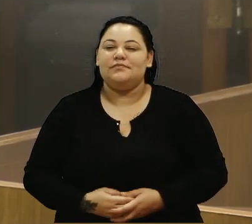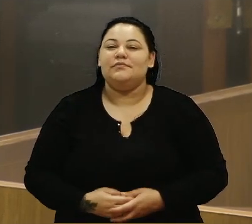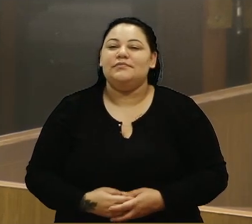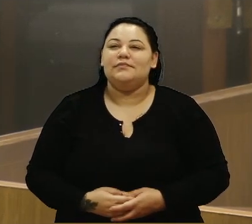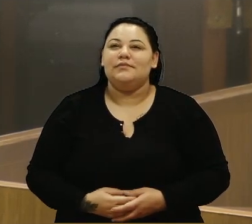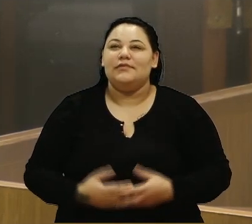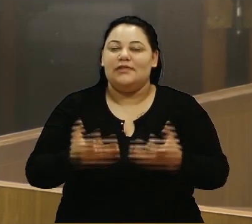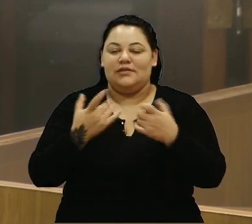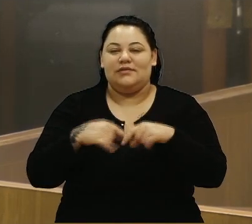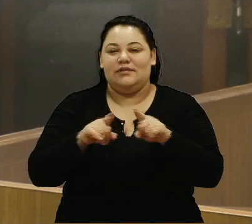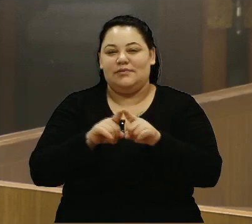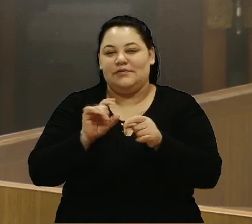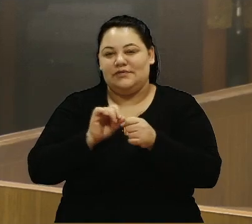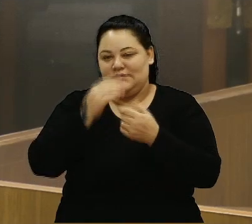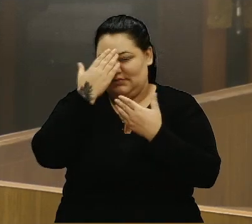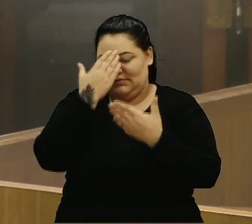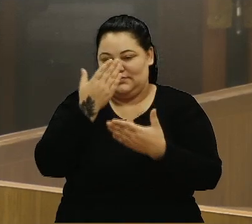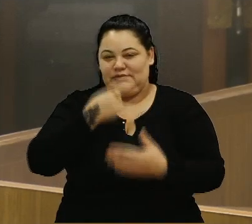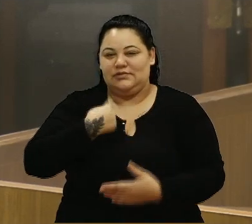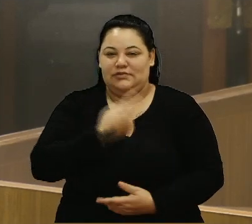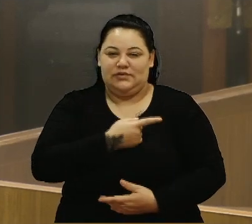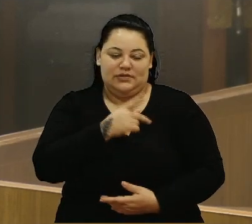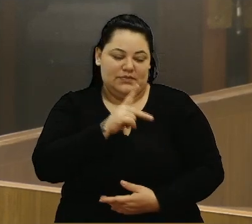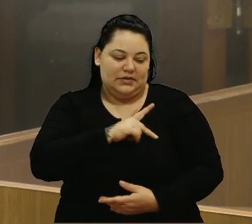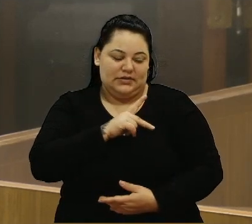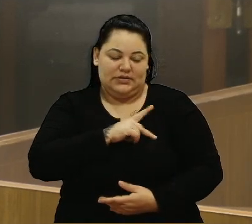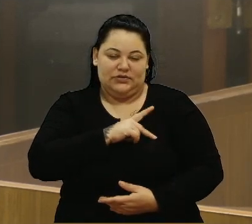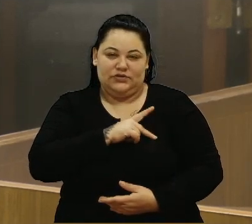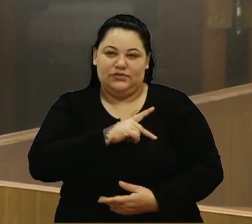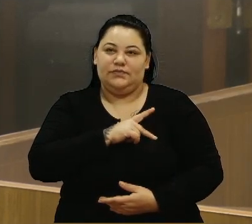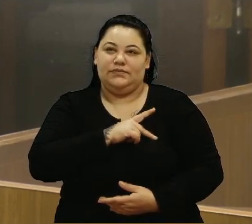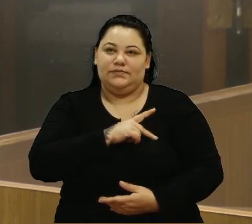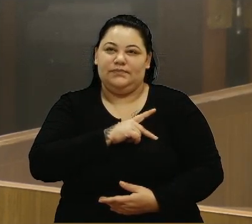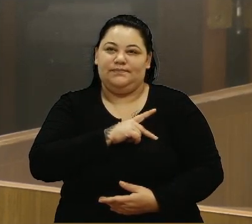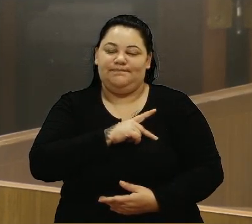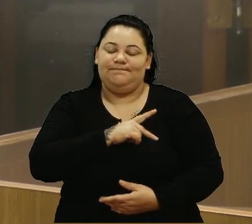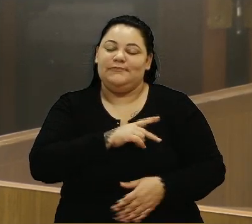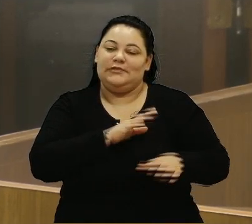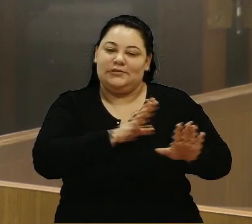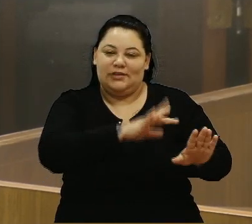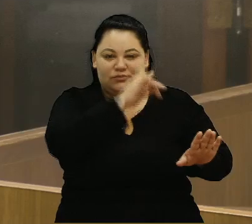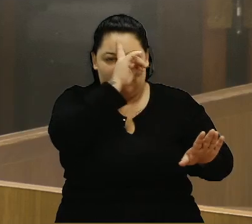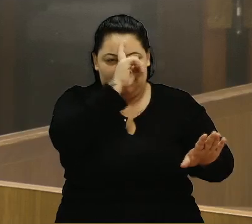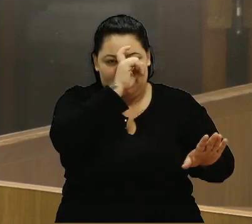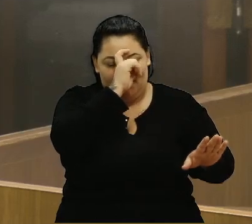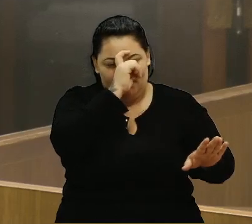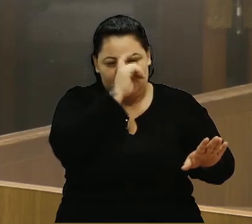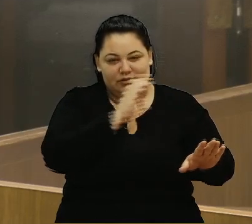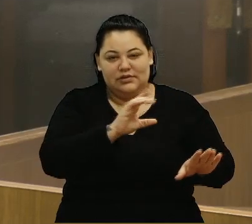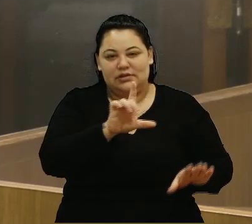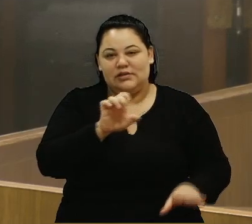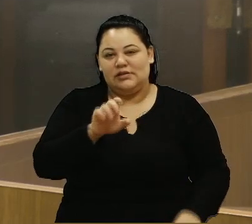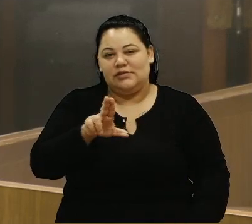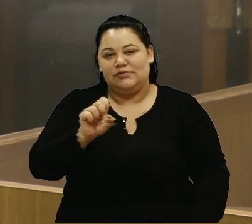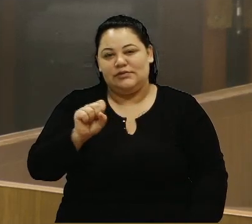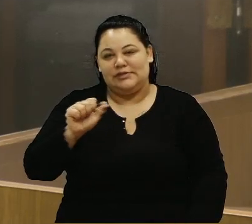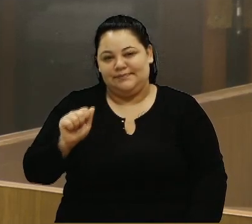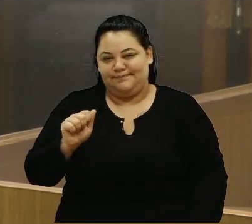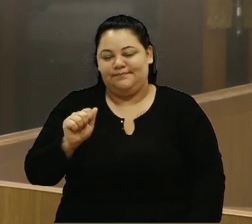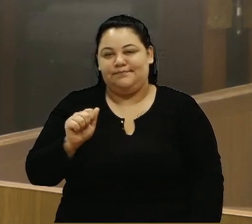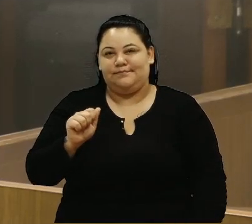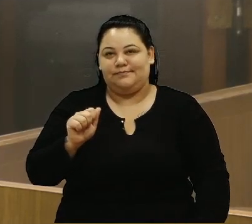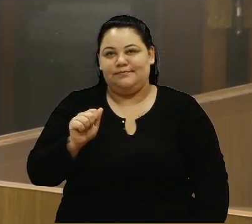fazer um agradecimento à nossa presidente de honra, que encontra-se hospitalizada, dona Cleusa Moraes, que geralmente